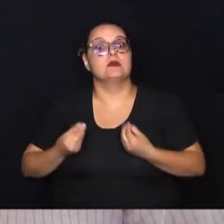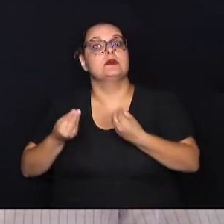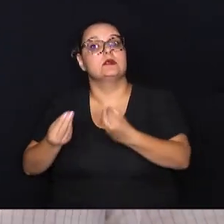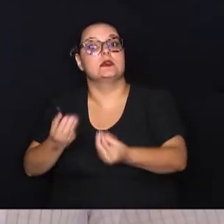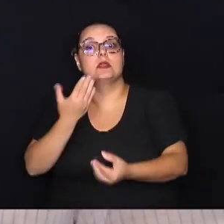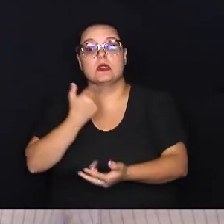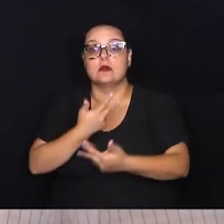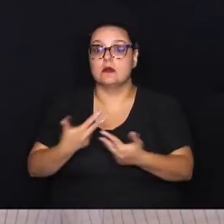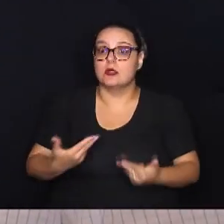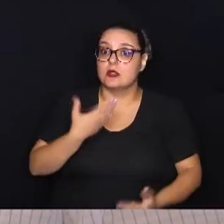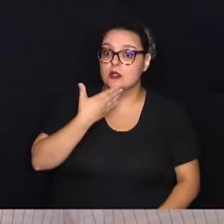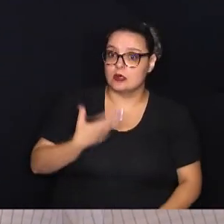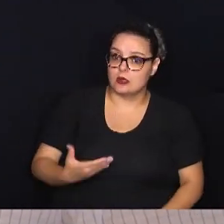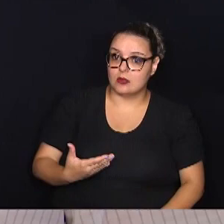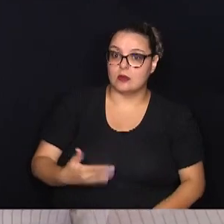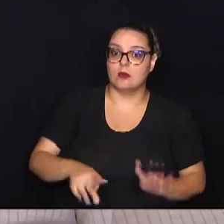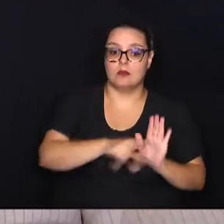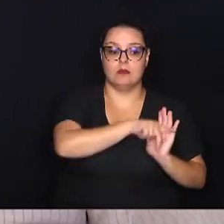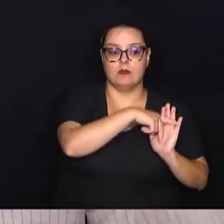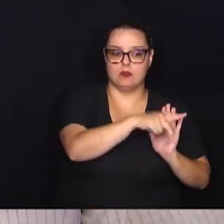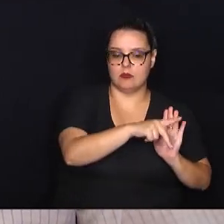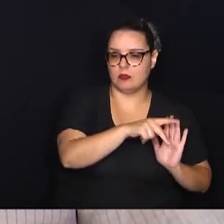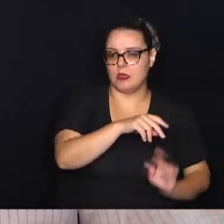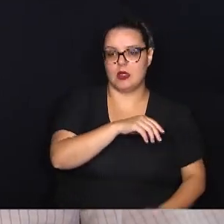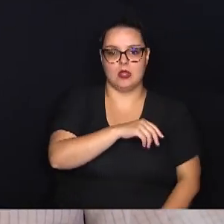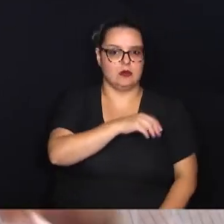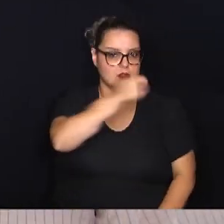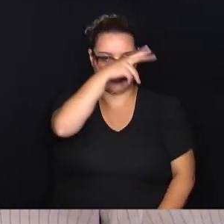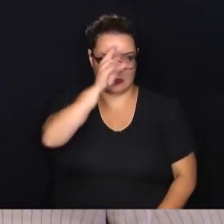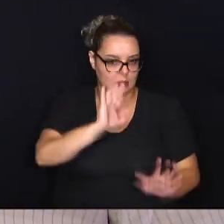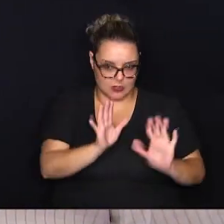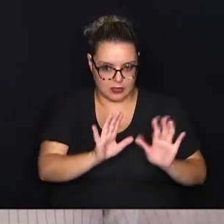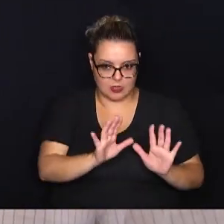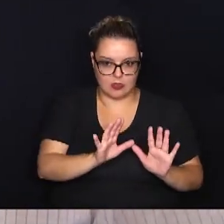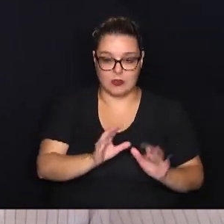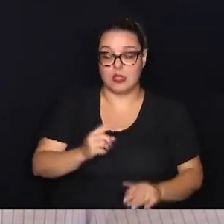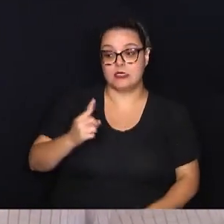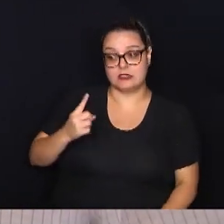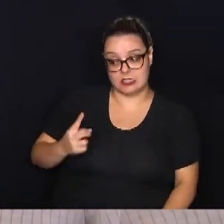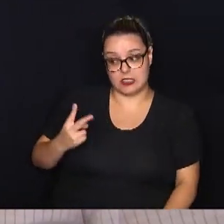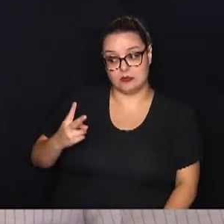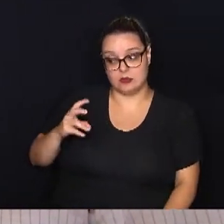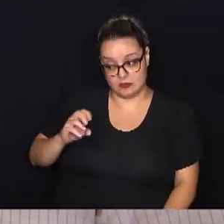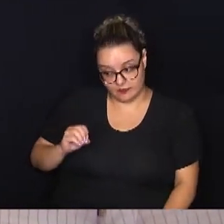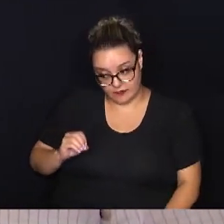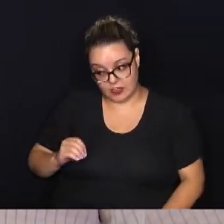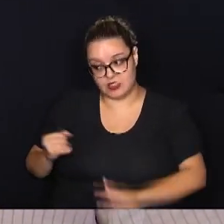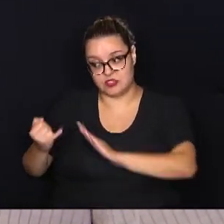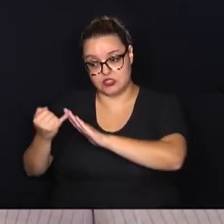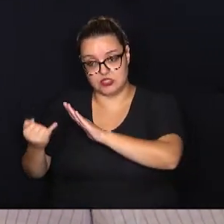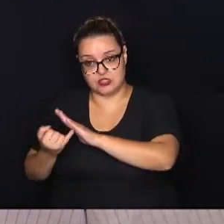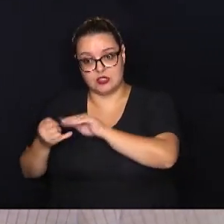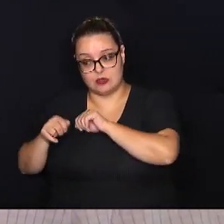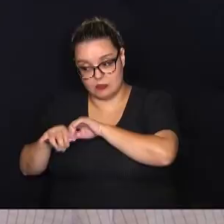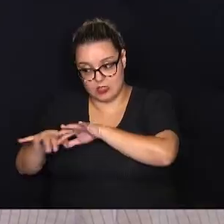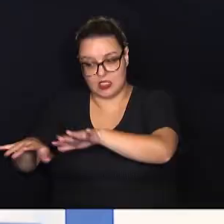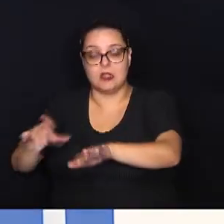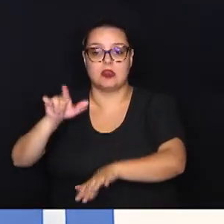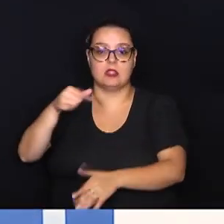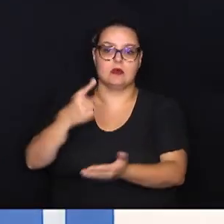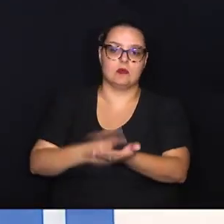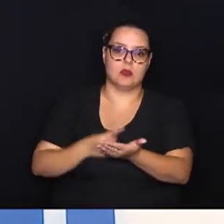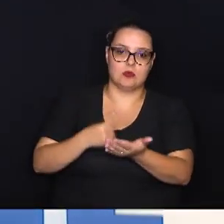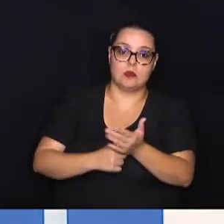alimentos no Natal por parte da Prefeitura. São 120 entidades que distribuirão após o agendamento dentro